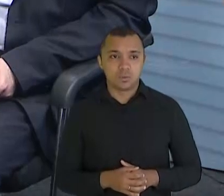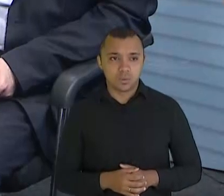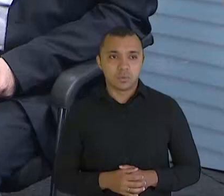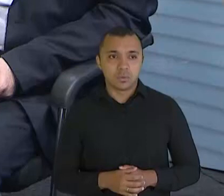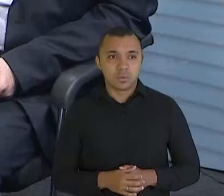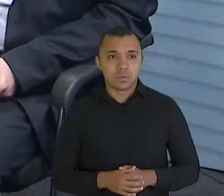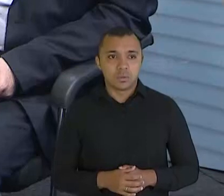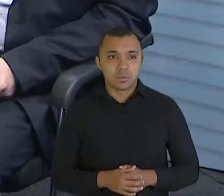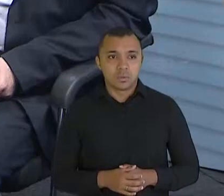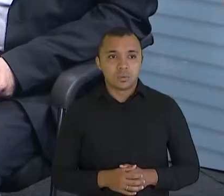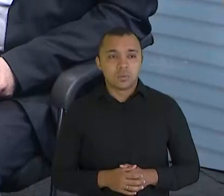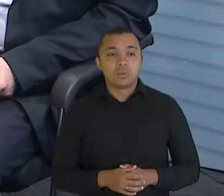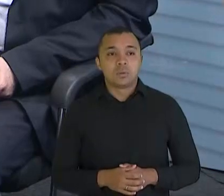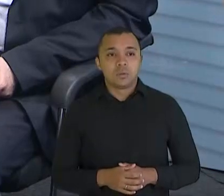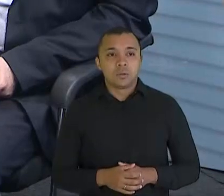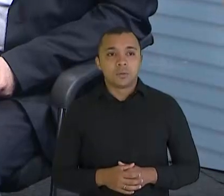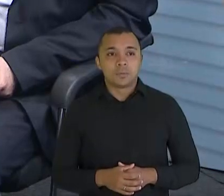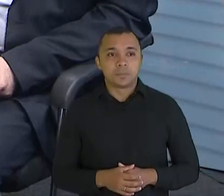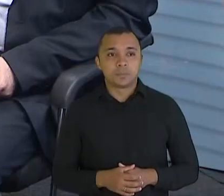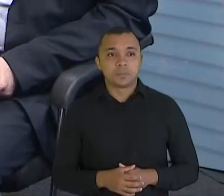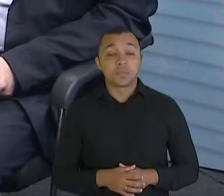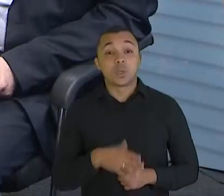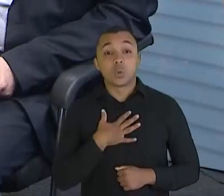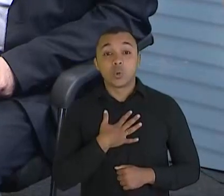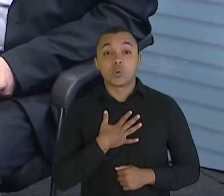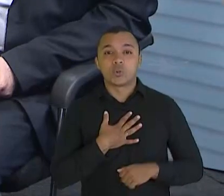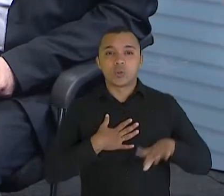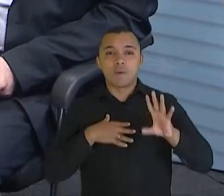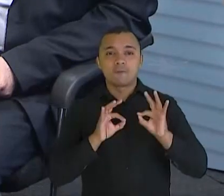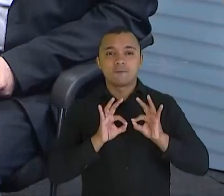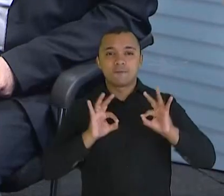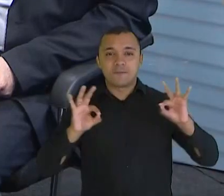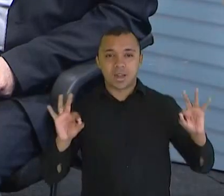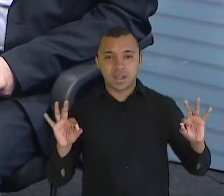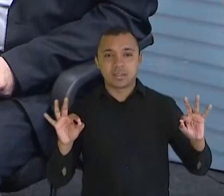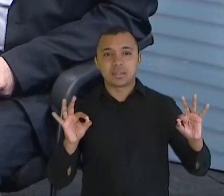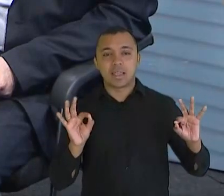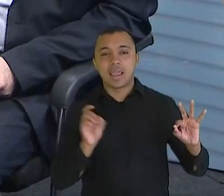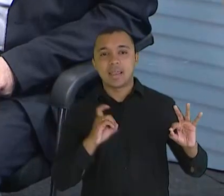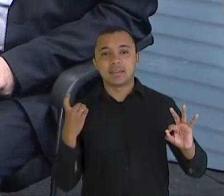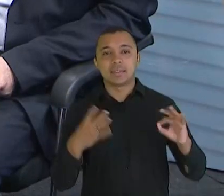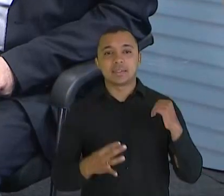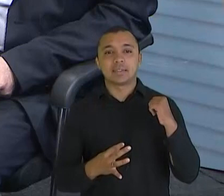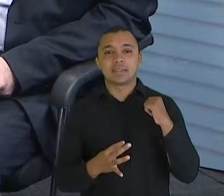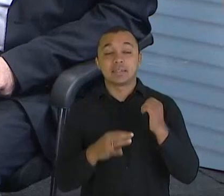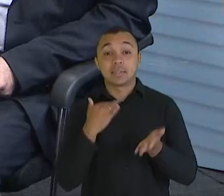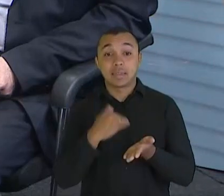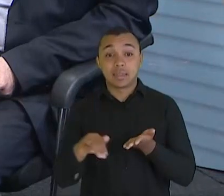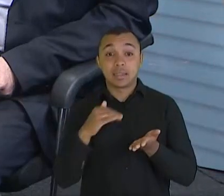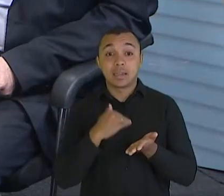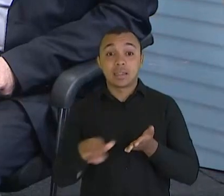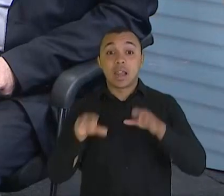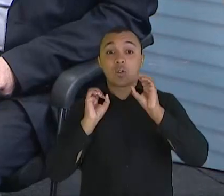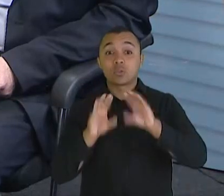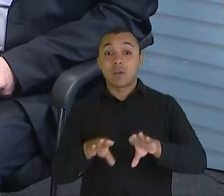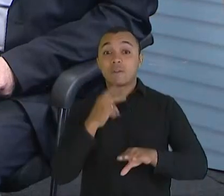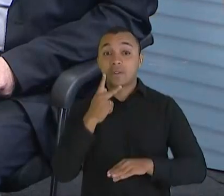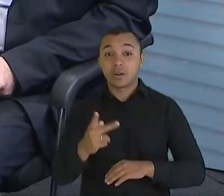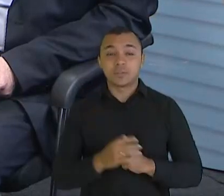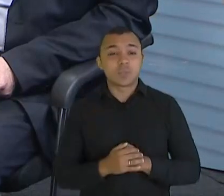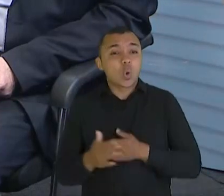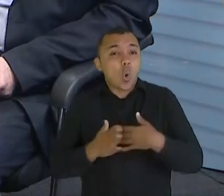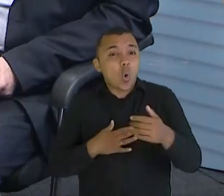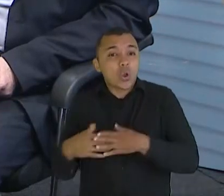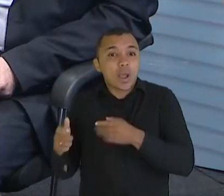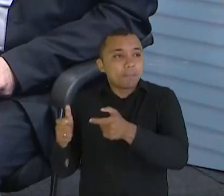veja, eu gosto muito de uma frase de um antigo secretário de Educação que diz assim, onde você for vai ter uma